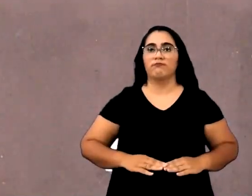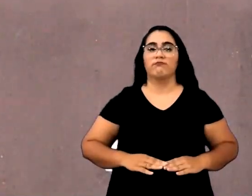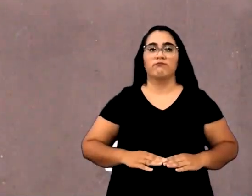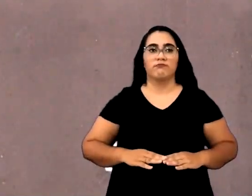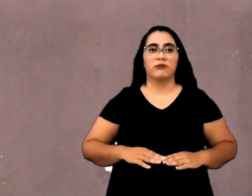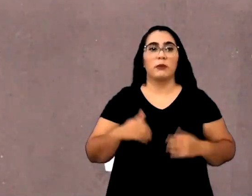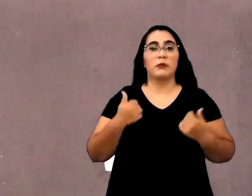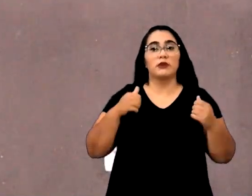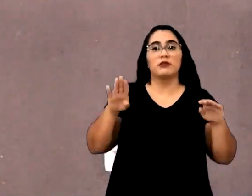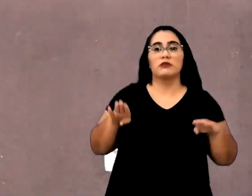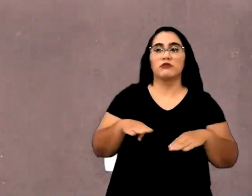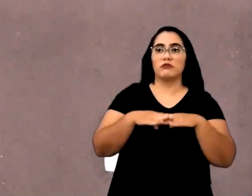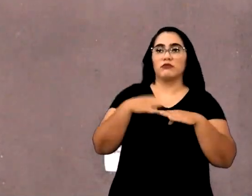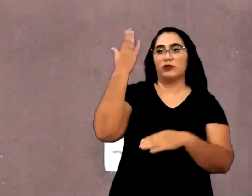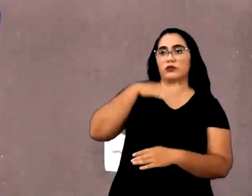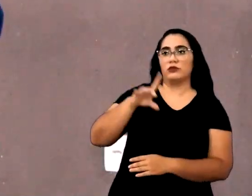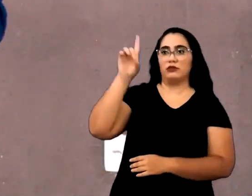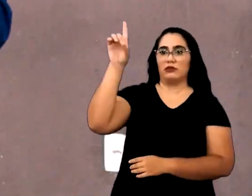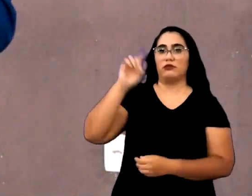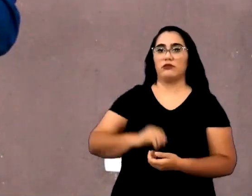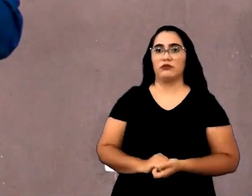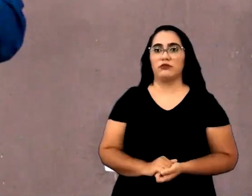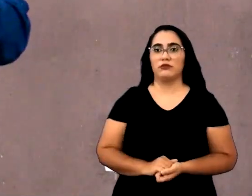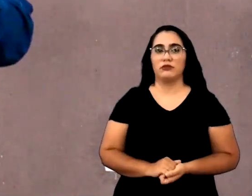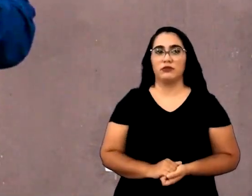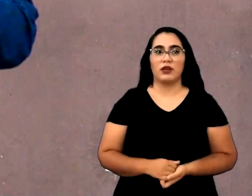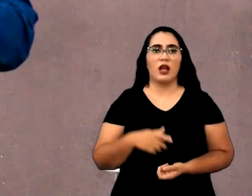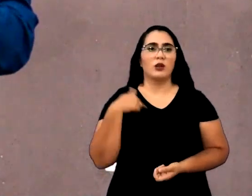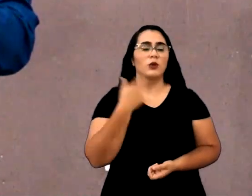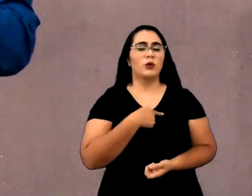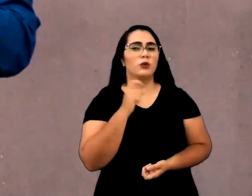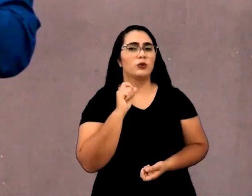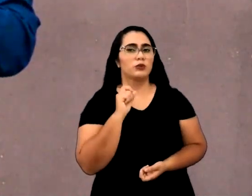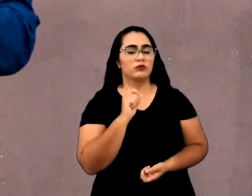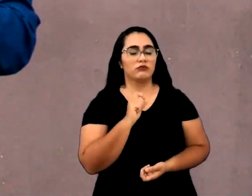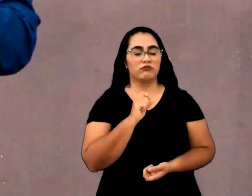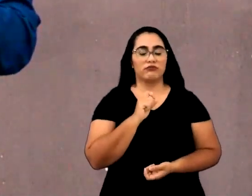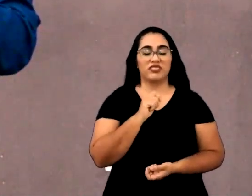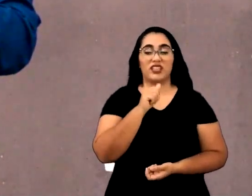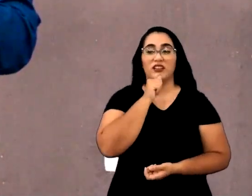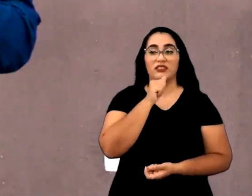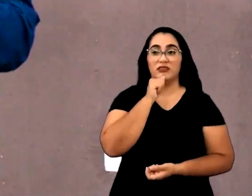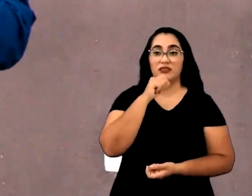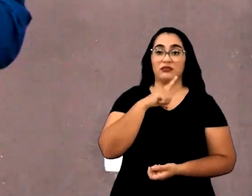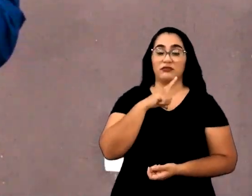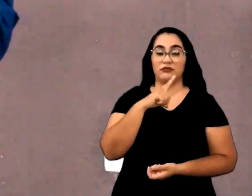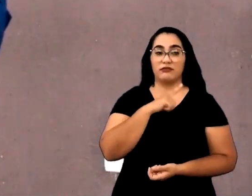na presença de Deus. Enquanto tivermos um coração